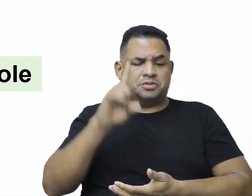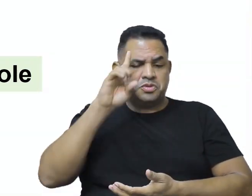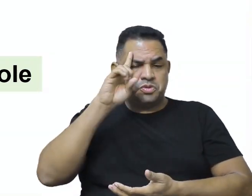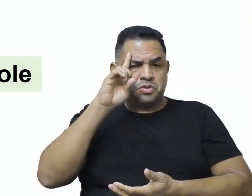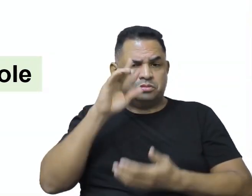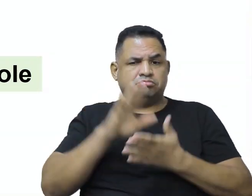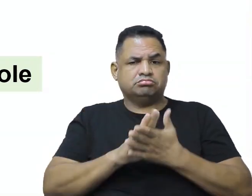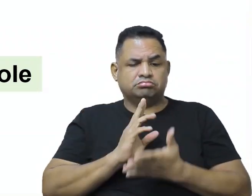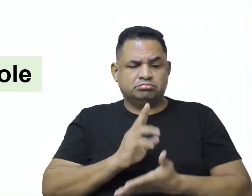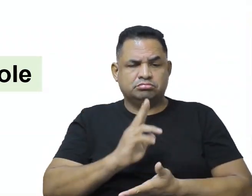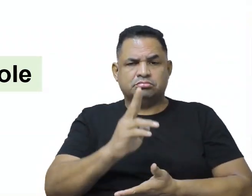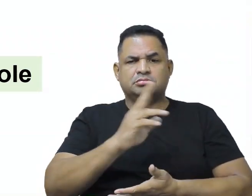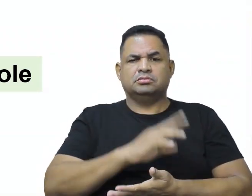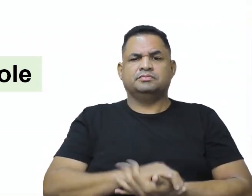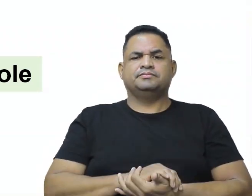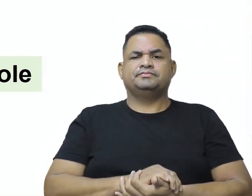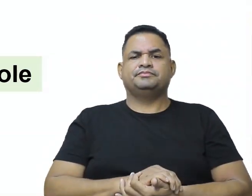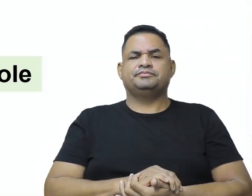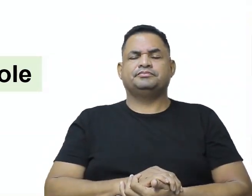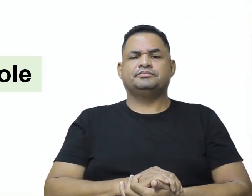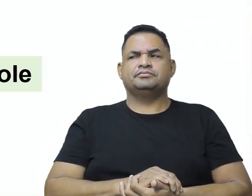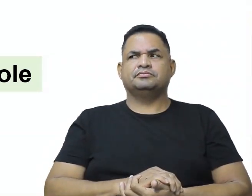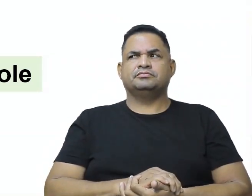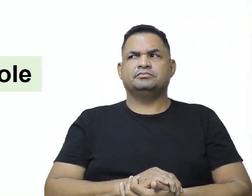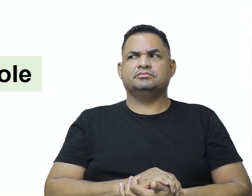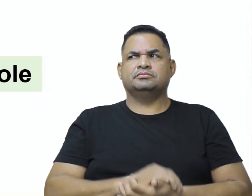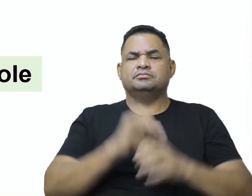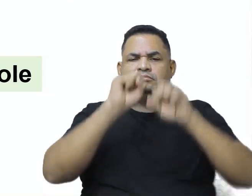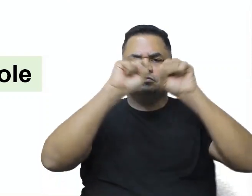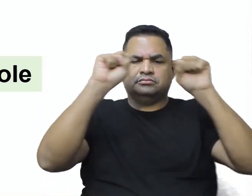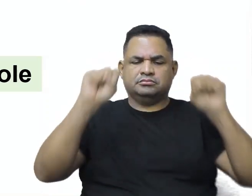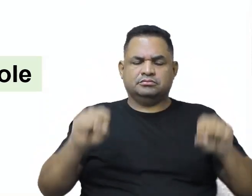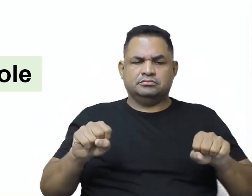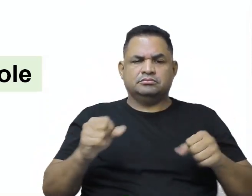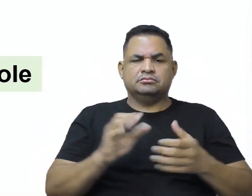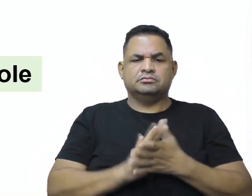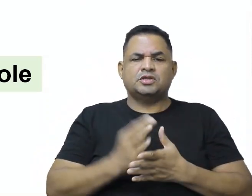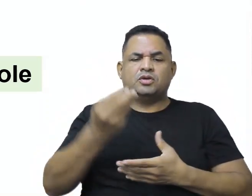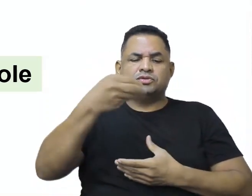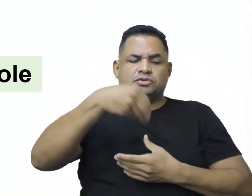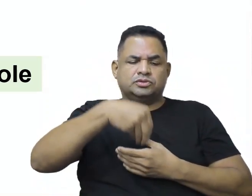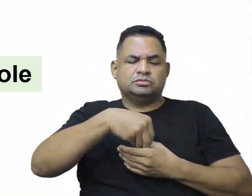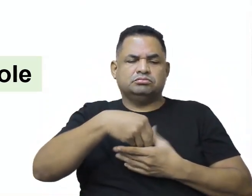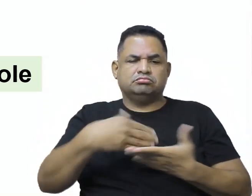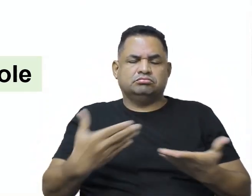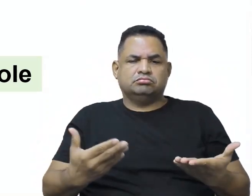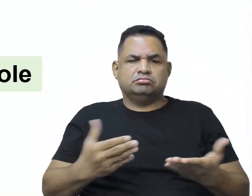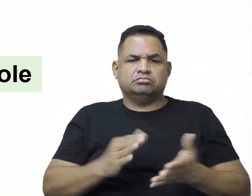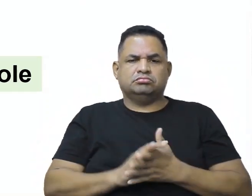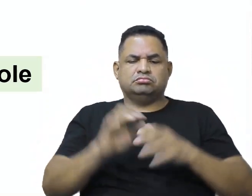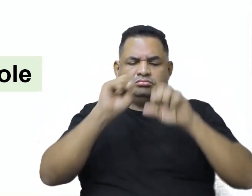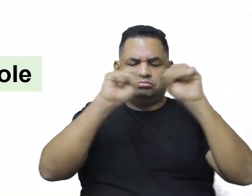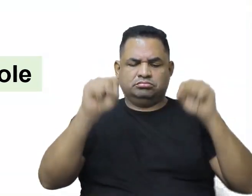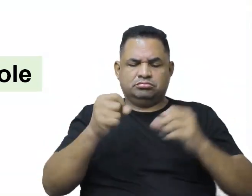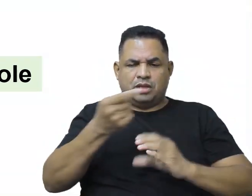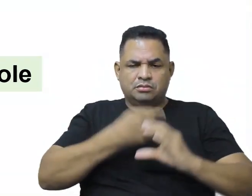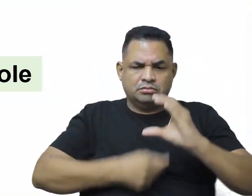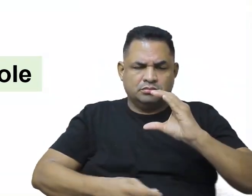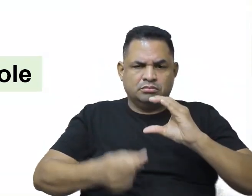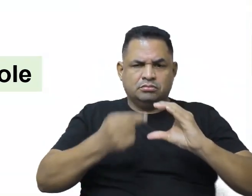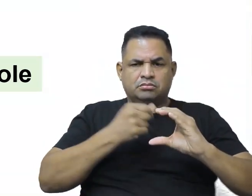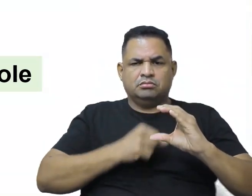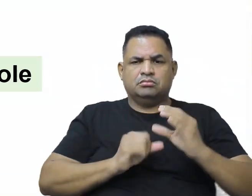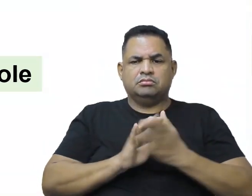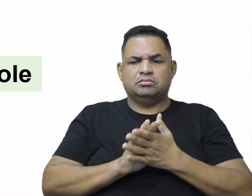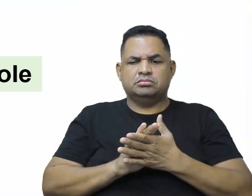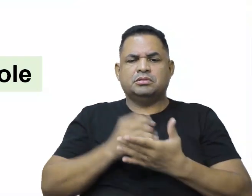cotidiano todo momento e o sistema da qual a gente faz parte que ela sistema capitalista